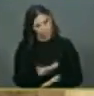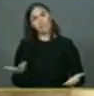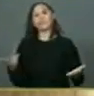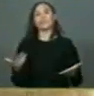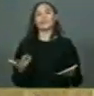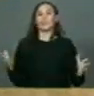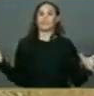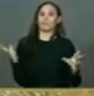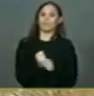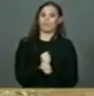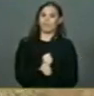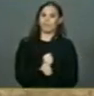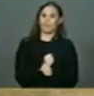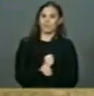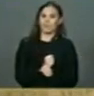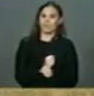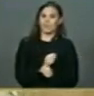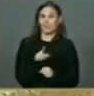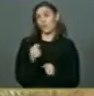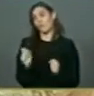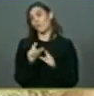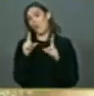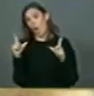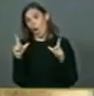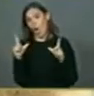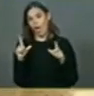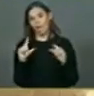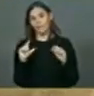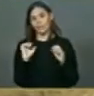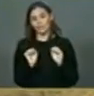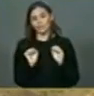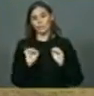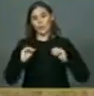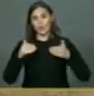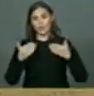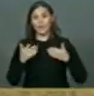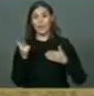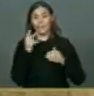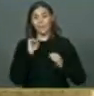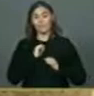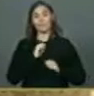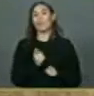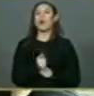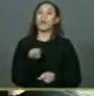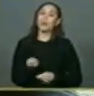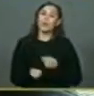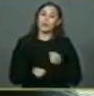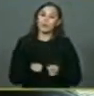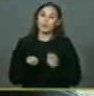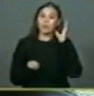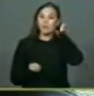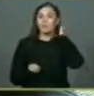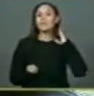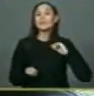E apaga-se tudo. Depois a gente volta a ligar e aquilo começa a reiniciar. Pronto, e a reiniciar aquilo é muito lento, demora muito tempo. Depois fui